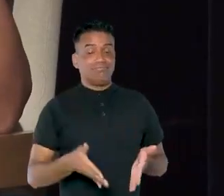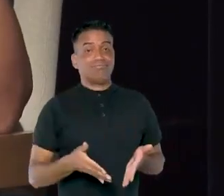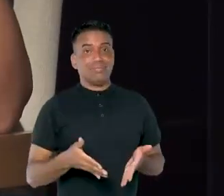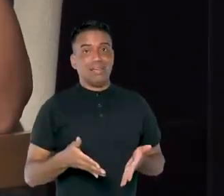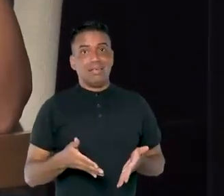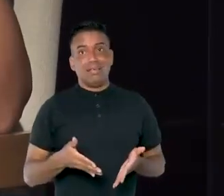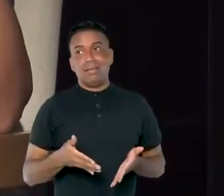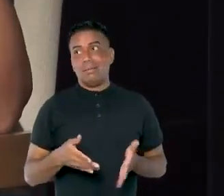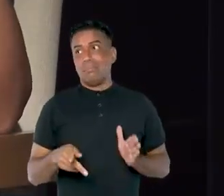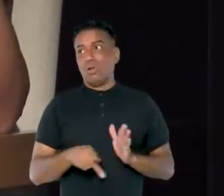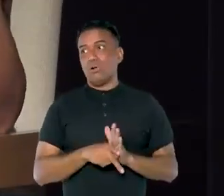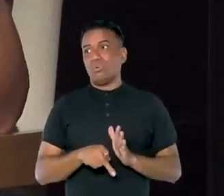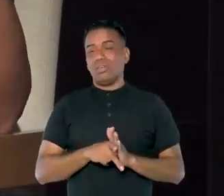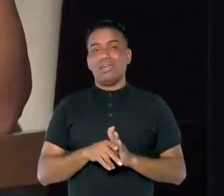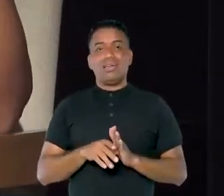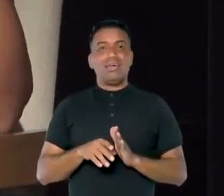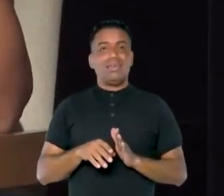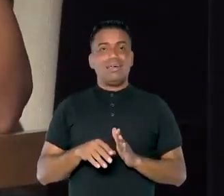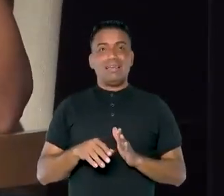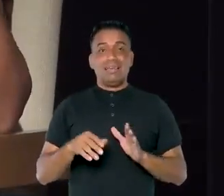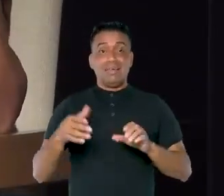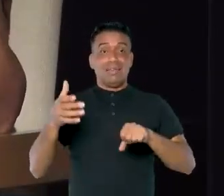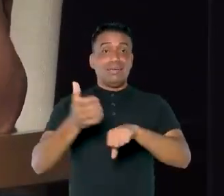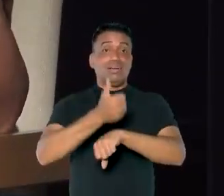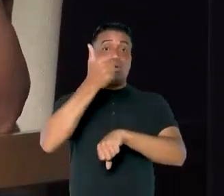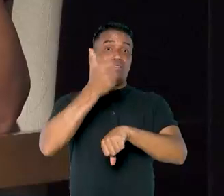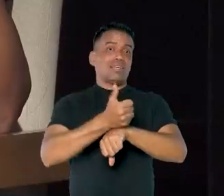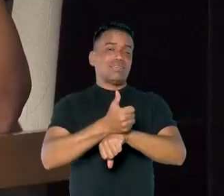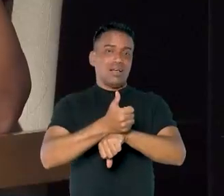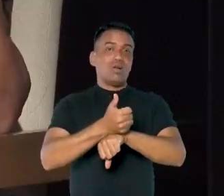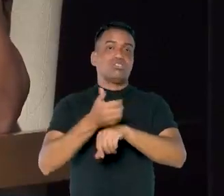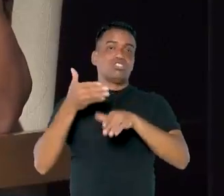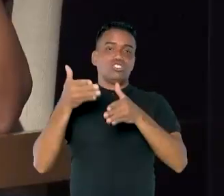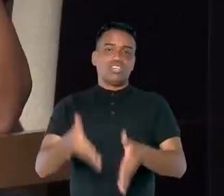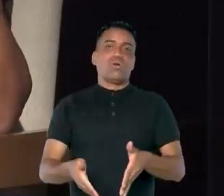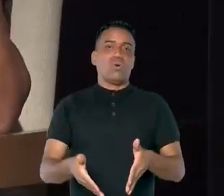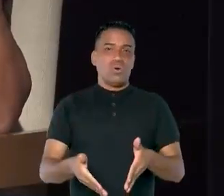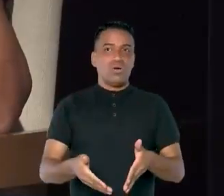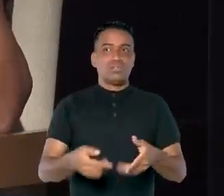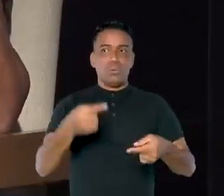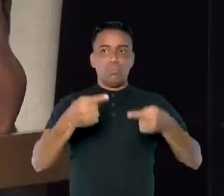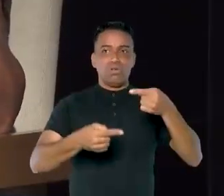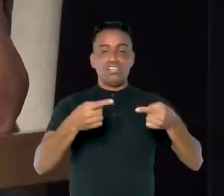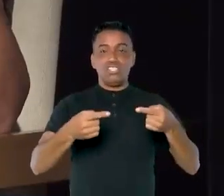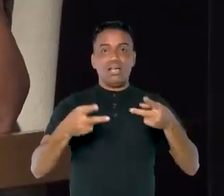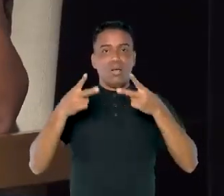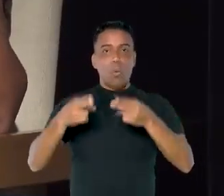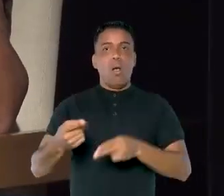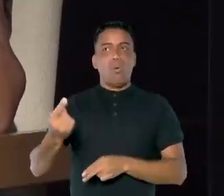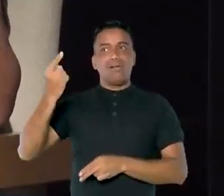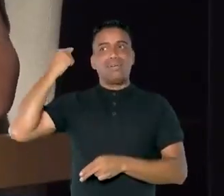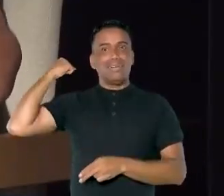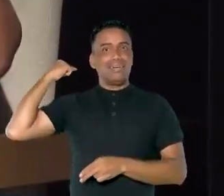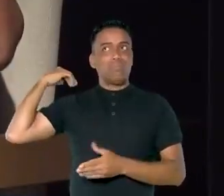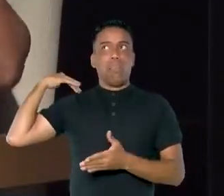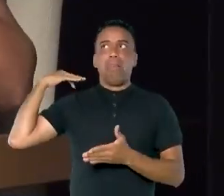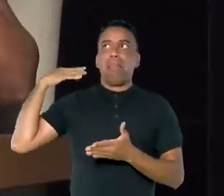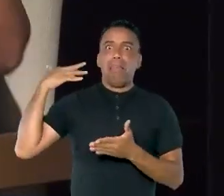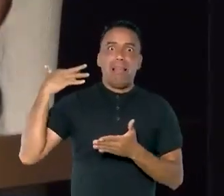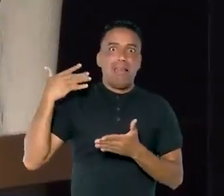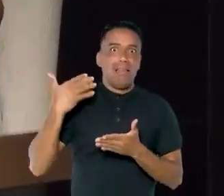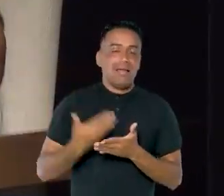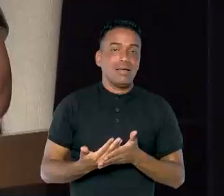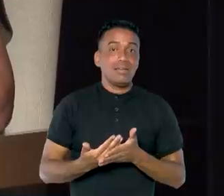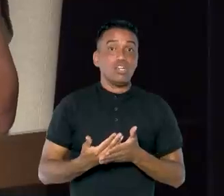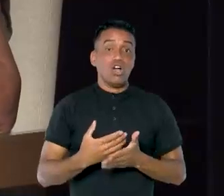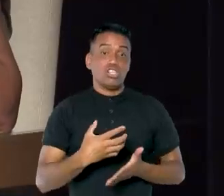com a chegada da colonização, né? Com a chegada dos invasores. Então, o pensamento dela é a mesma coisa, só que já são de